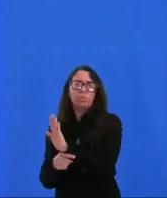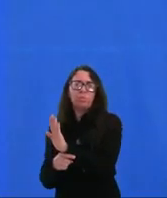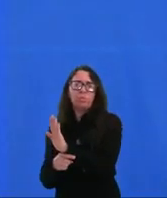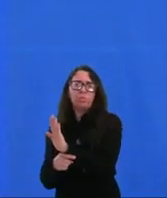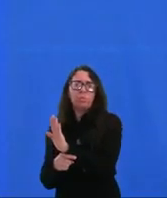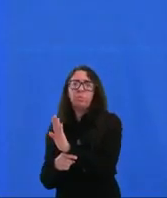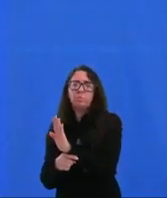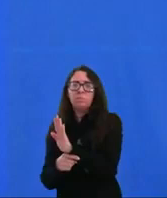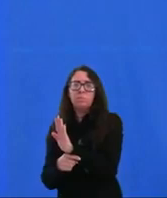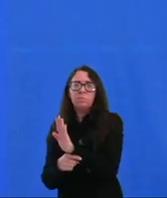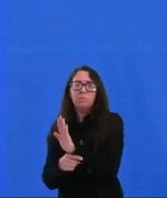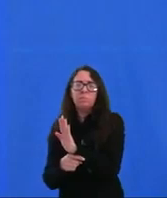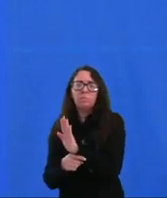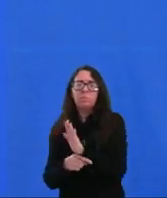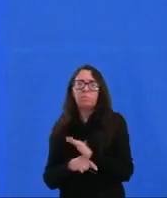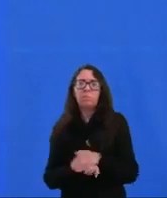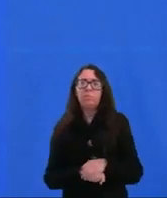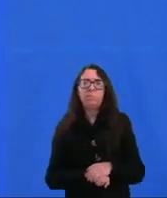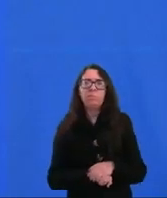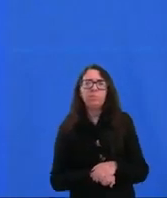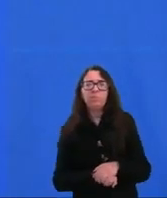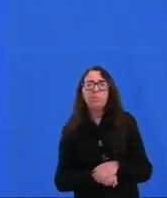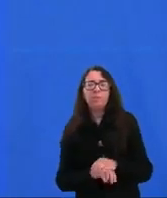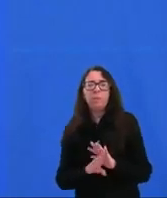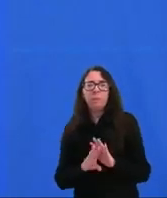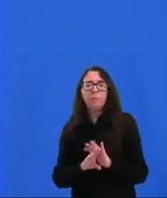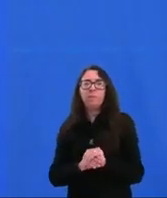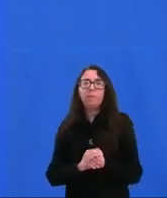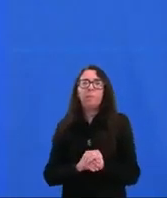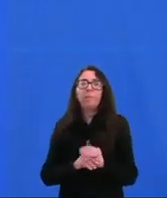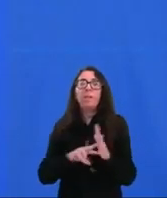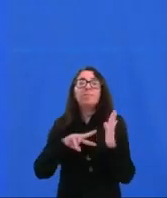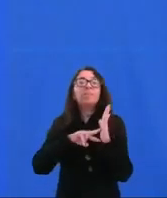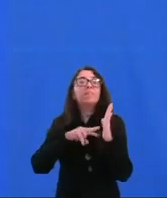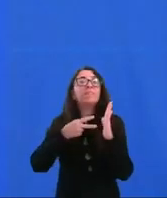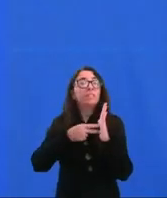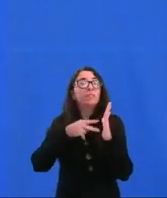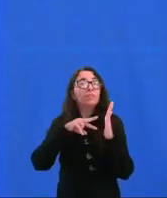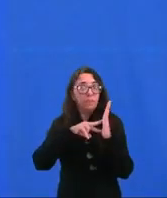significa isso? Na igreja eu preciso servir o meu